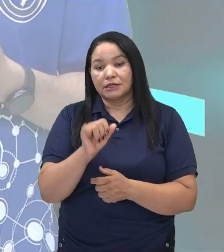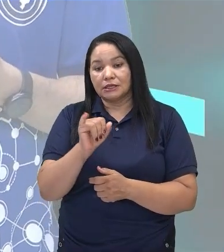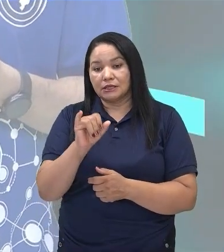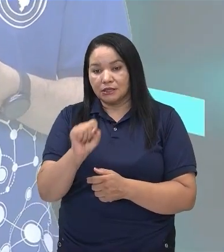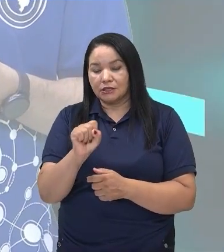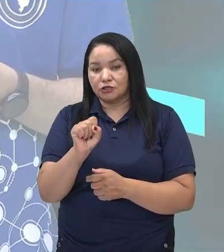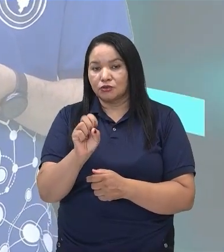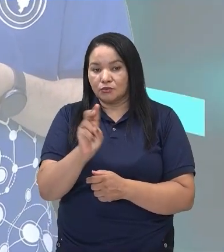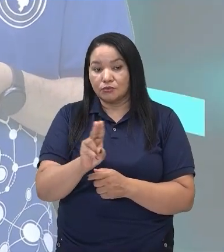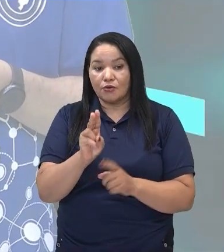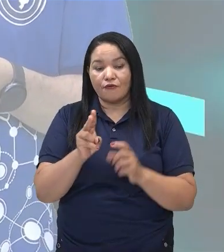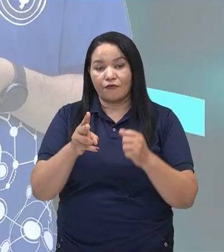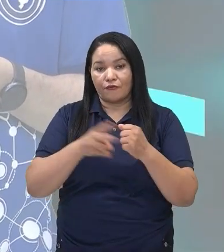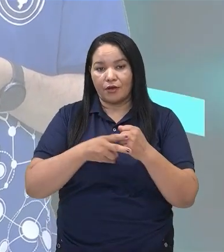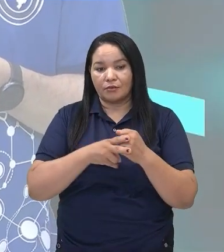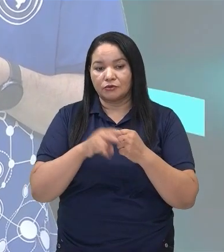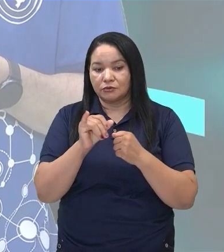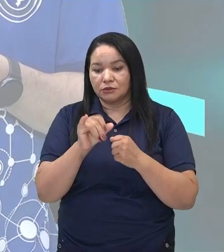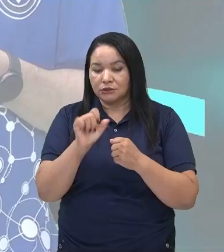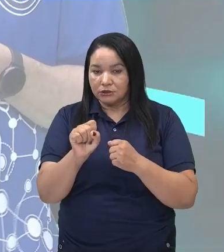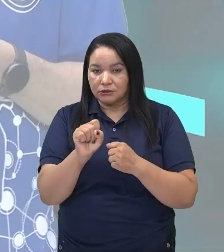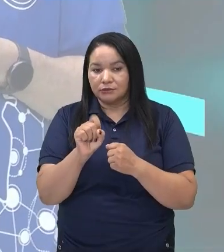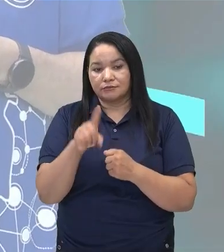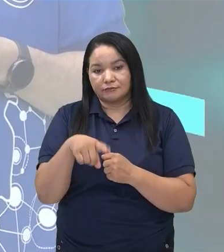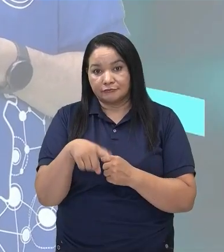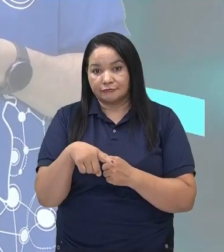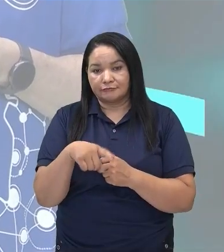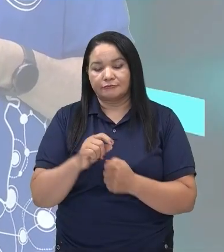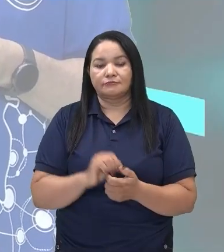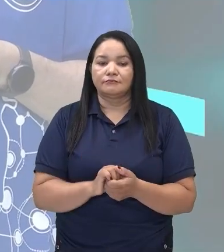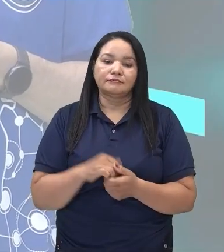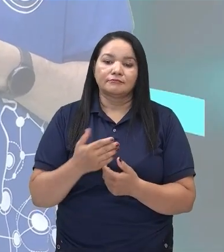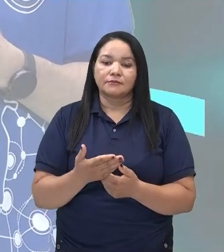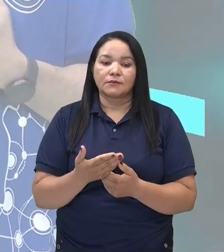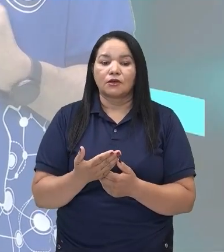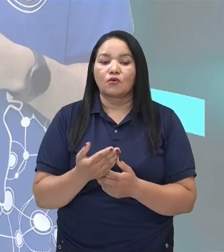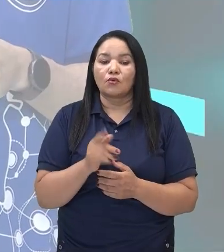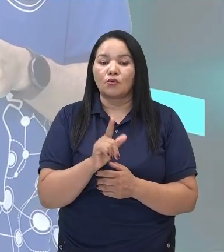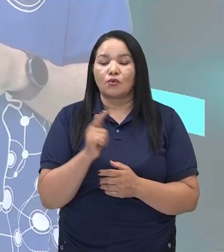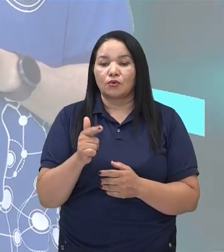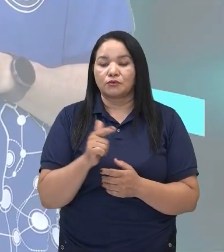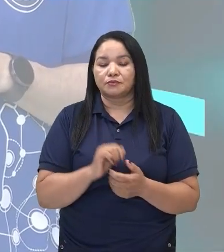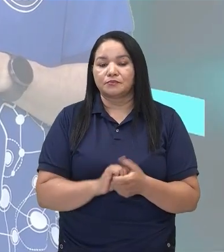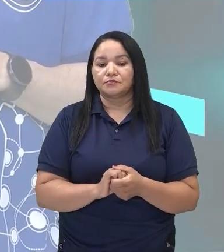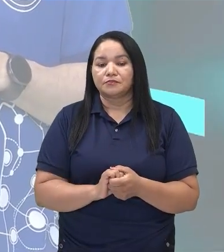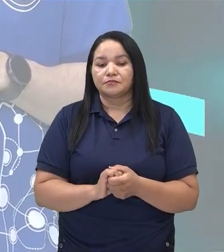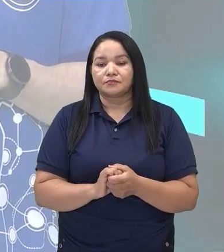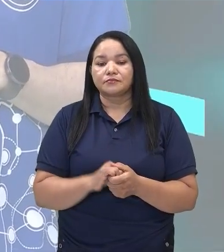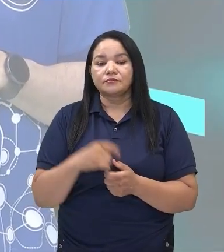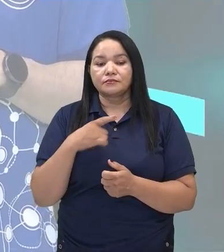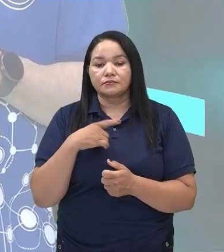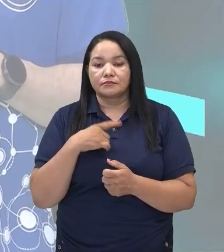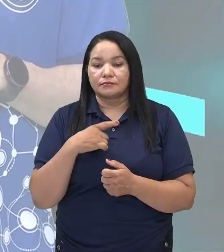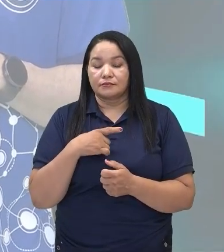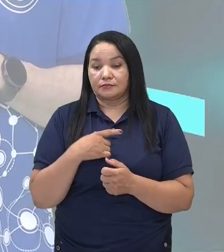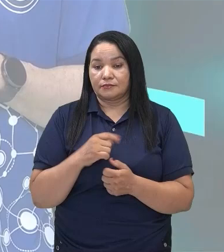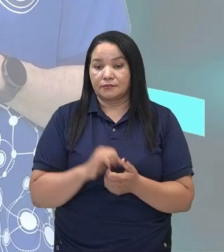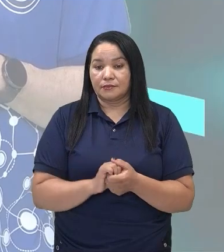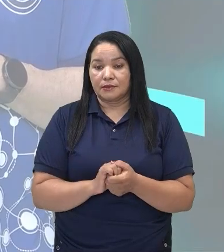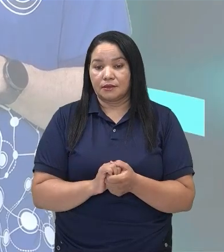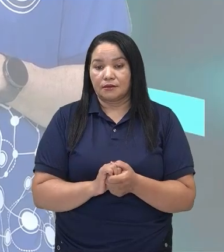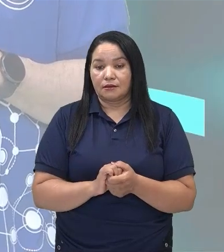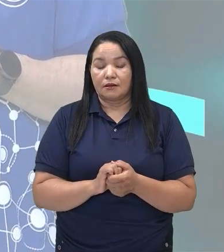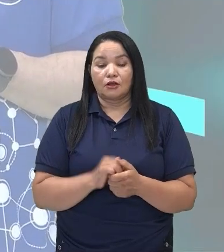do espaço, tá certo? Continua sendo o verbo to be, ser ou estar. Aqui, como ele tem um sujeito terceira pessoa, vai exigir